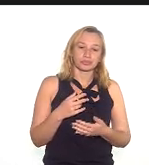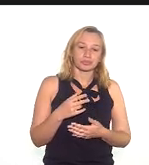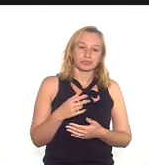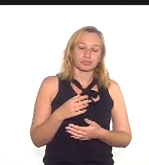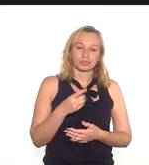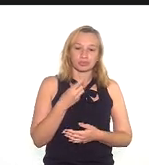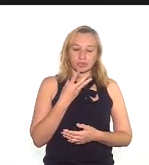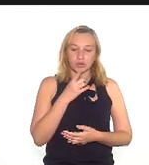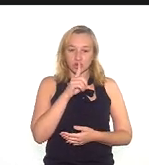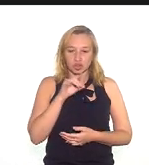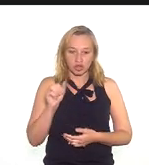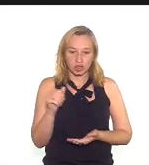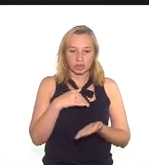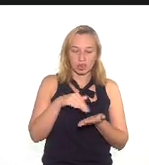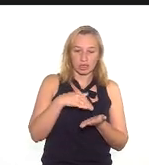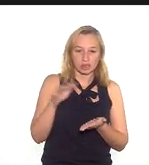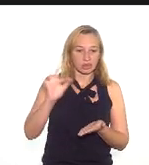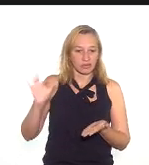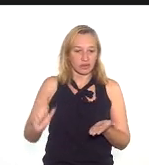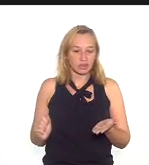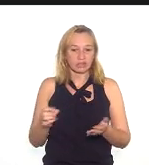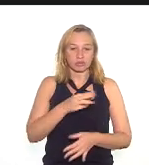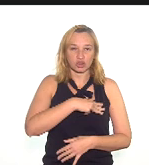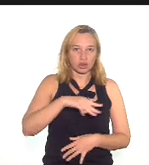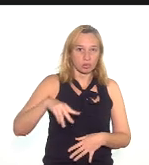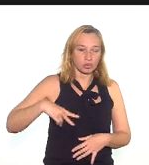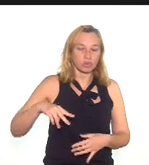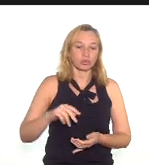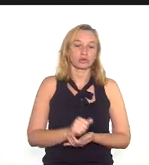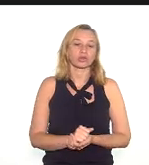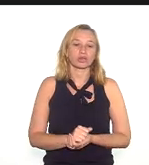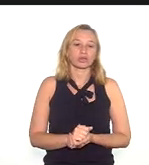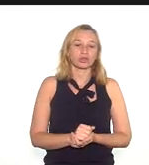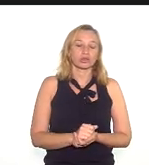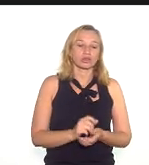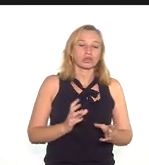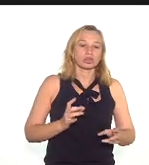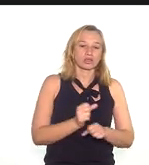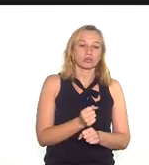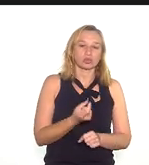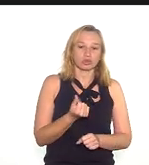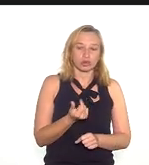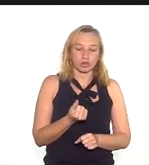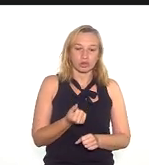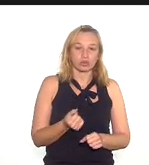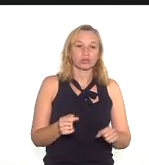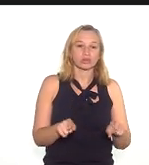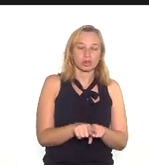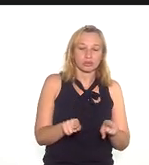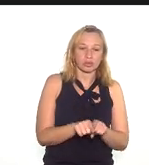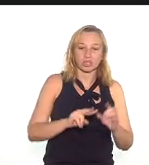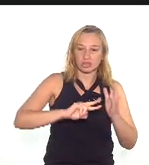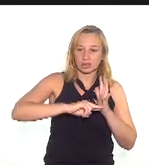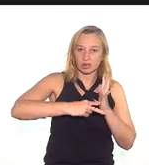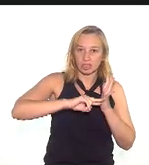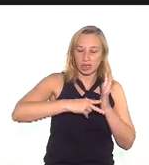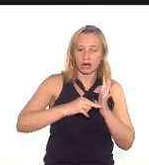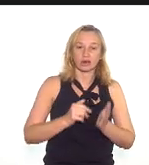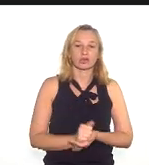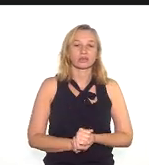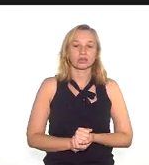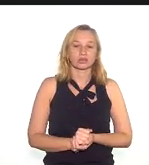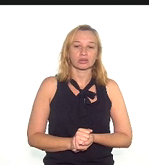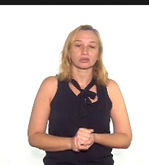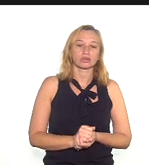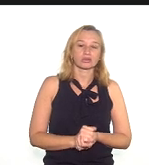de Fazenda, o representante do Ministério Público, do Tribunal de Contas, dos sindicatos. Um